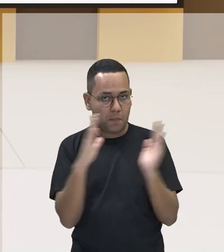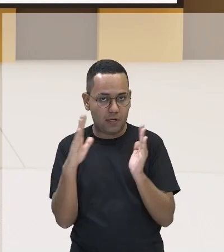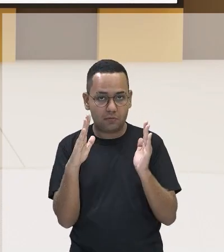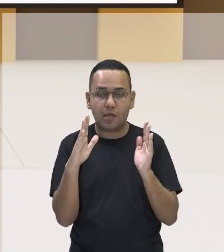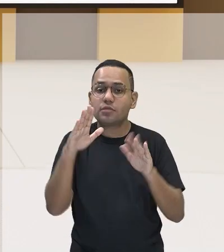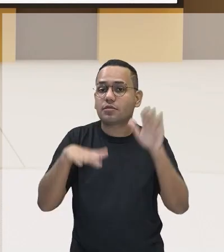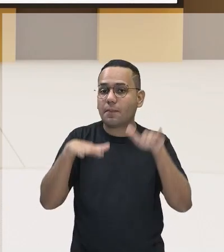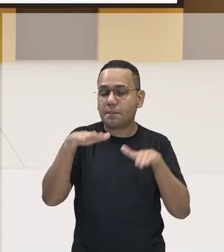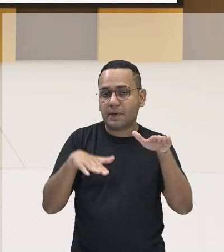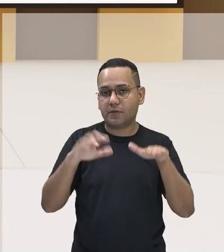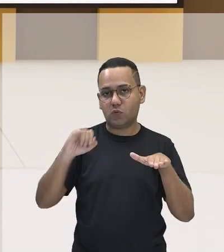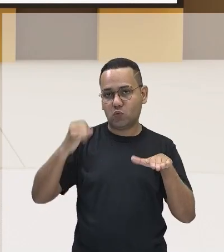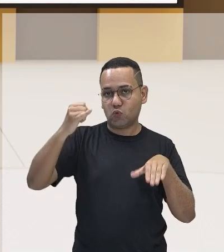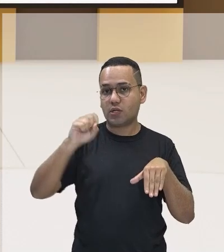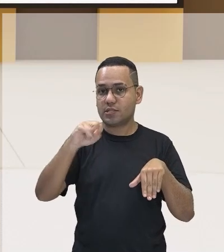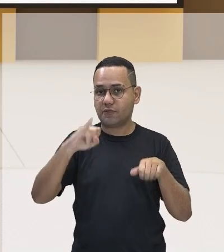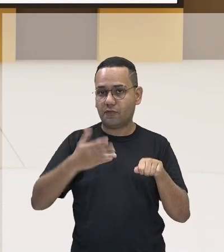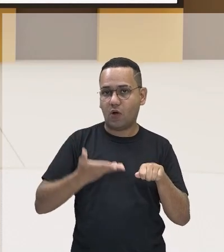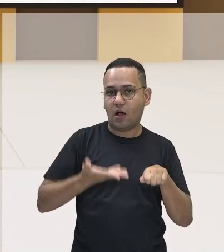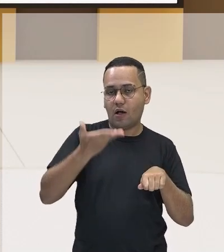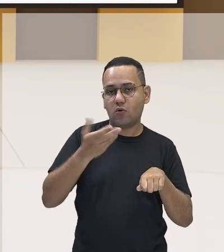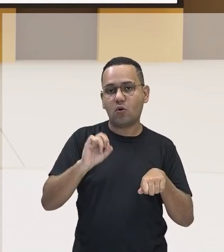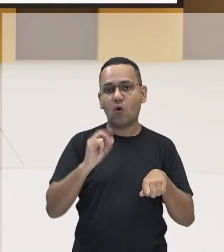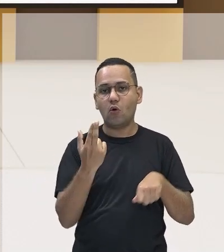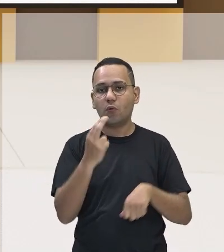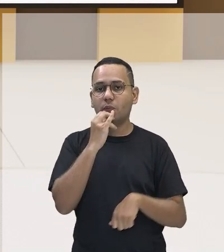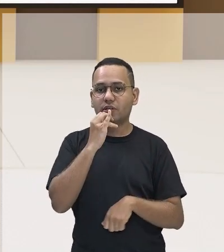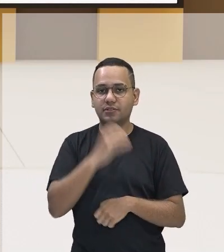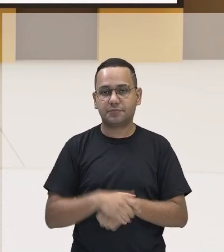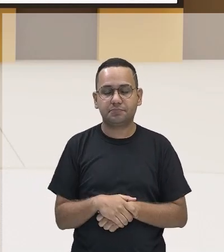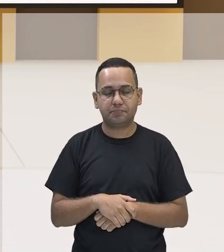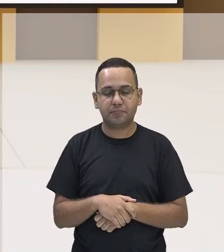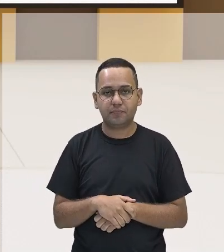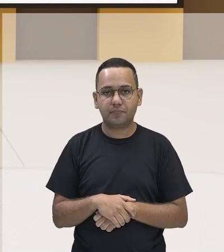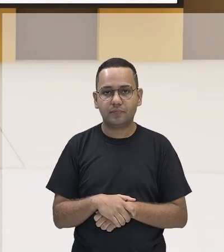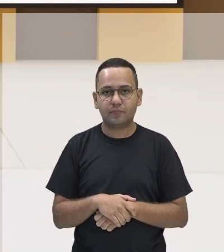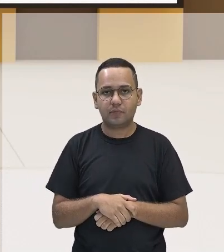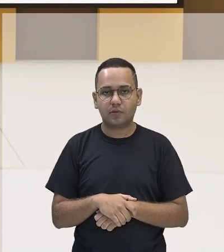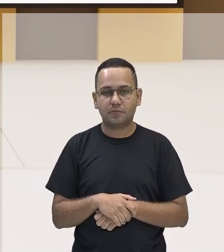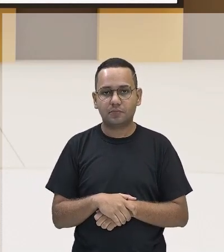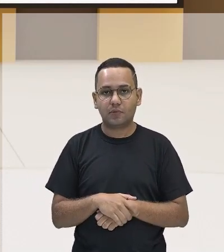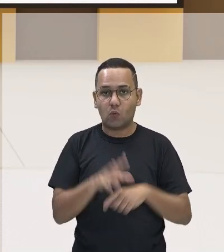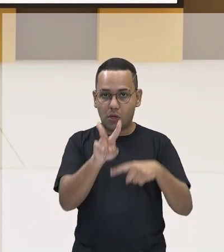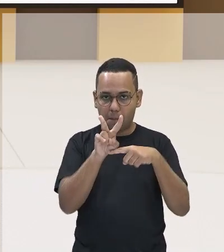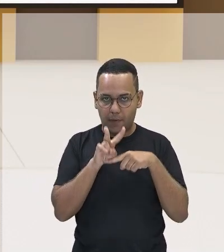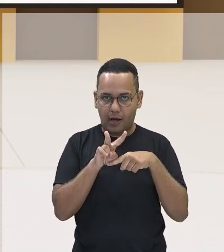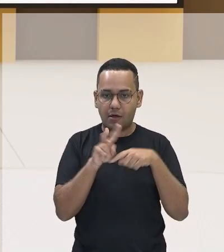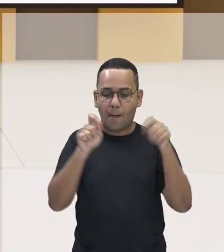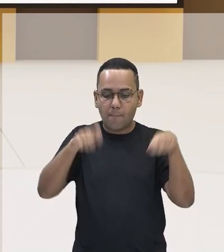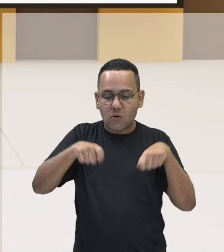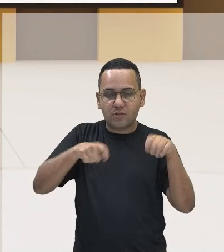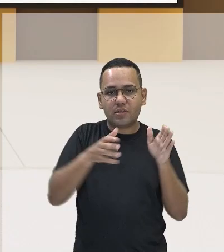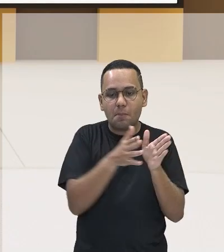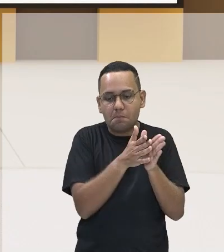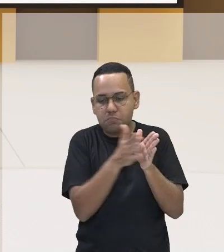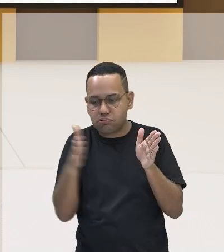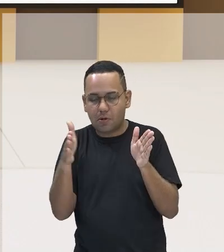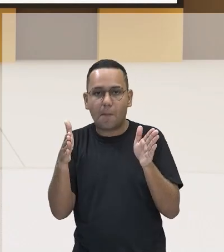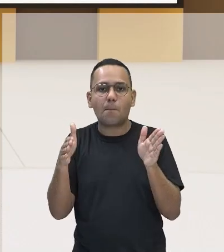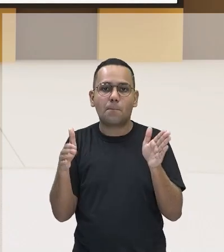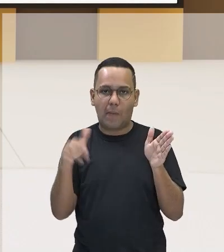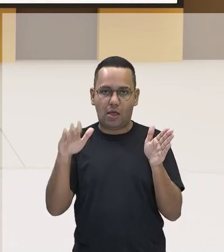forem altas ou se o prazo do empréstimo for estendido. A gente vê ali muito empréstimo de